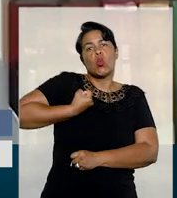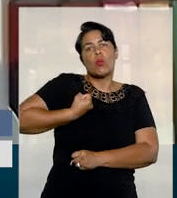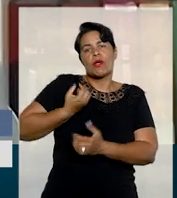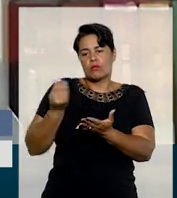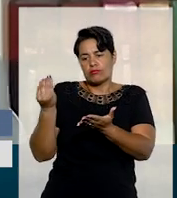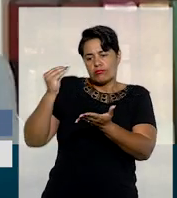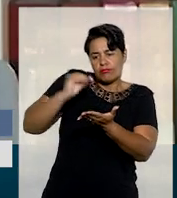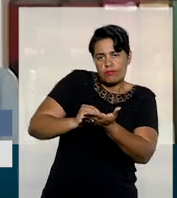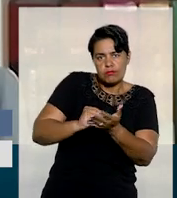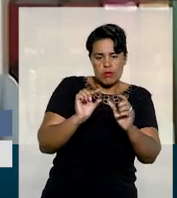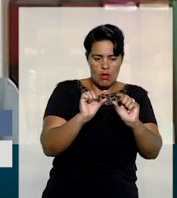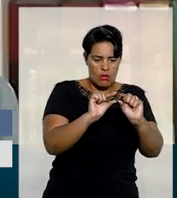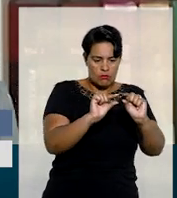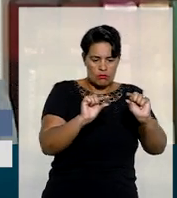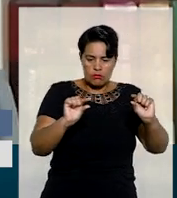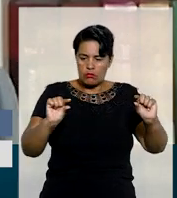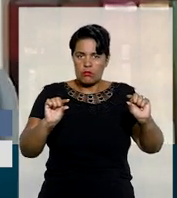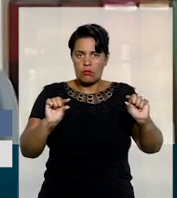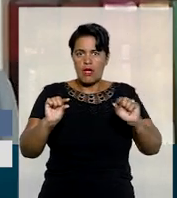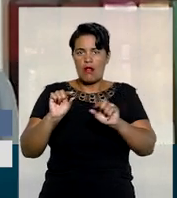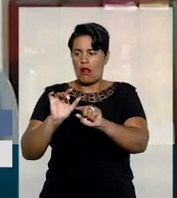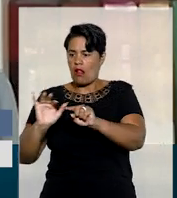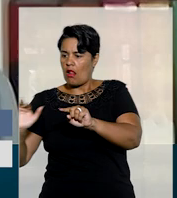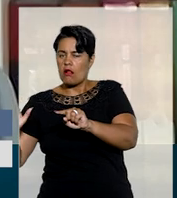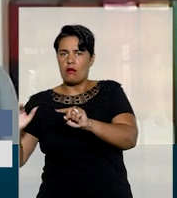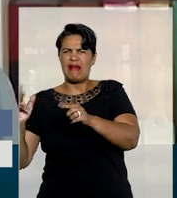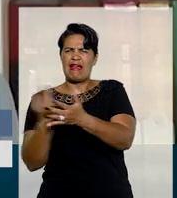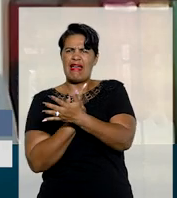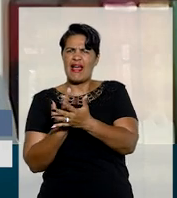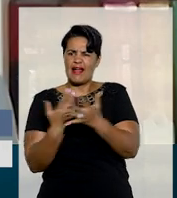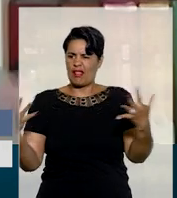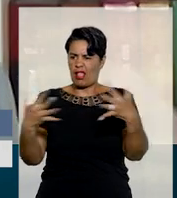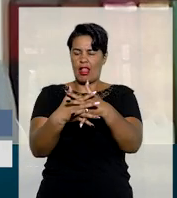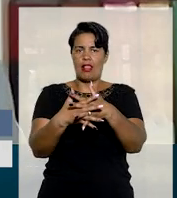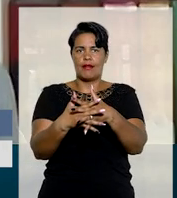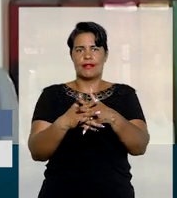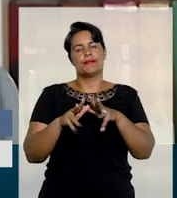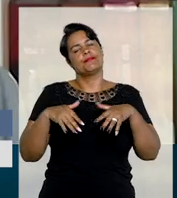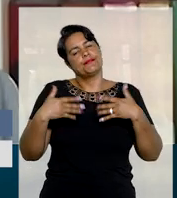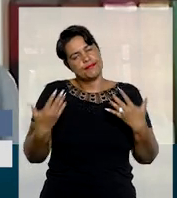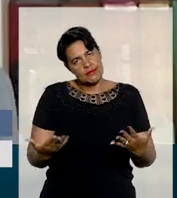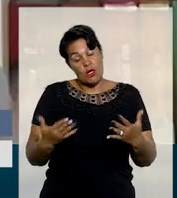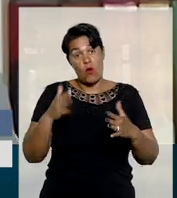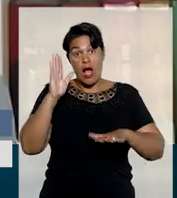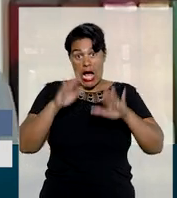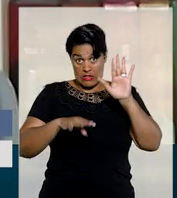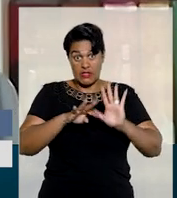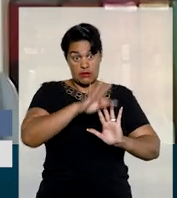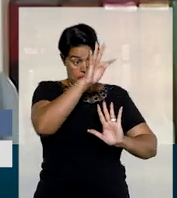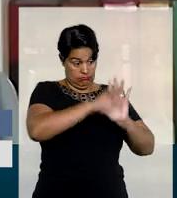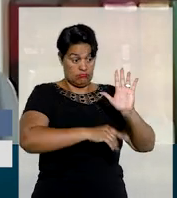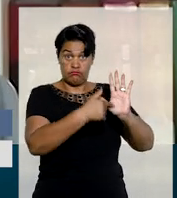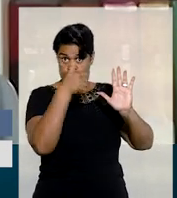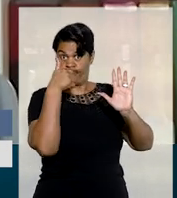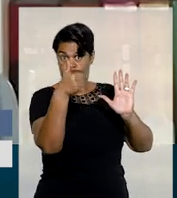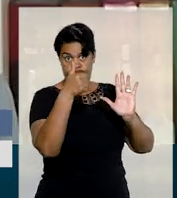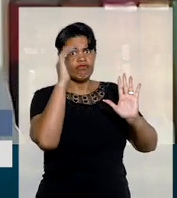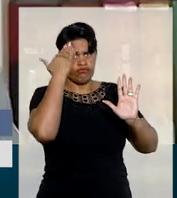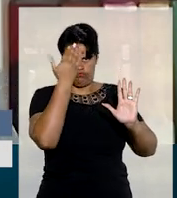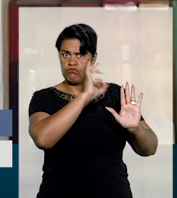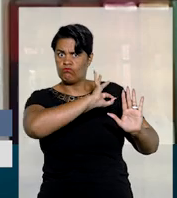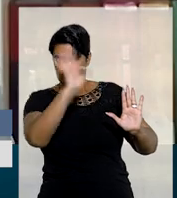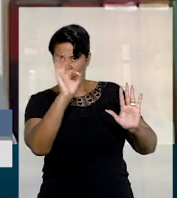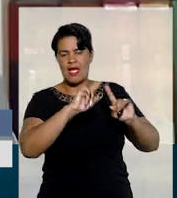natureza e por extenso de outra. Não há, nesse caso, um impacto no conteúdo propriamente da